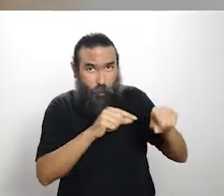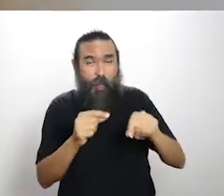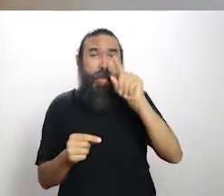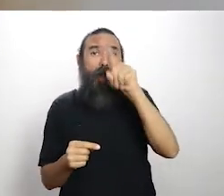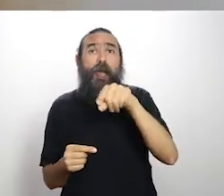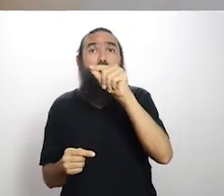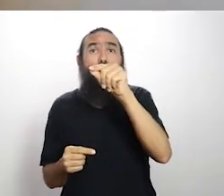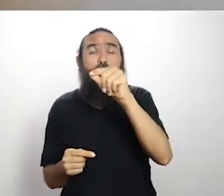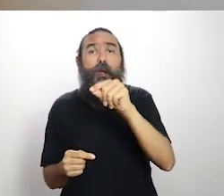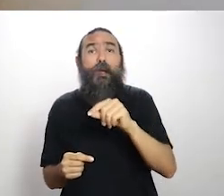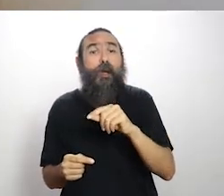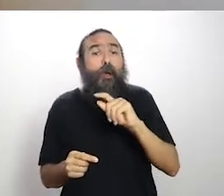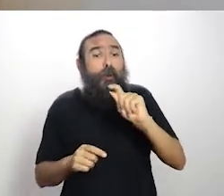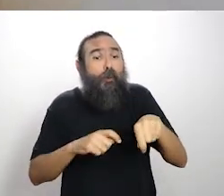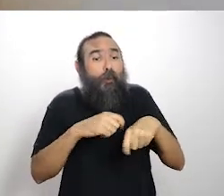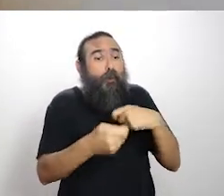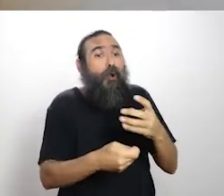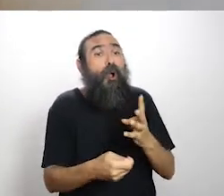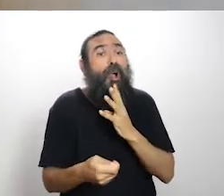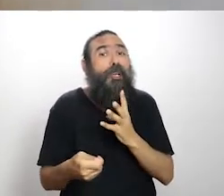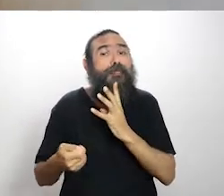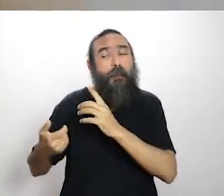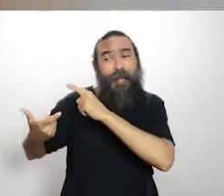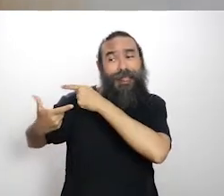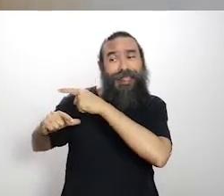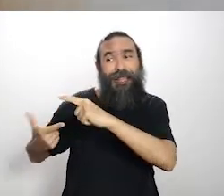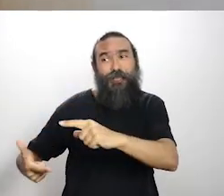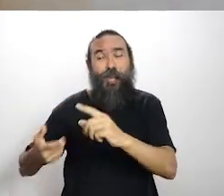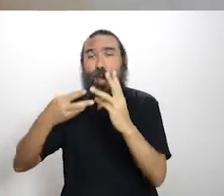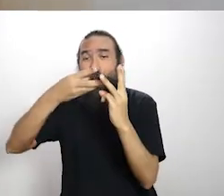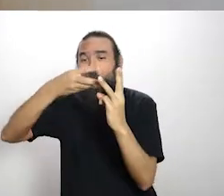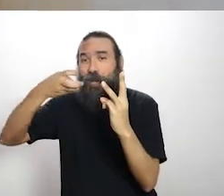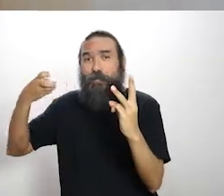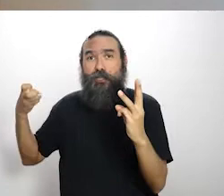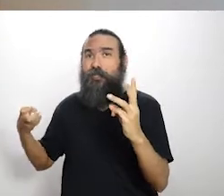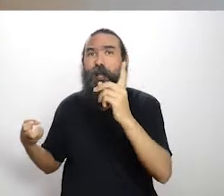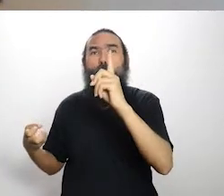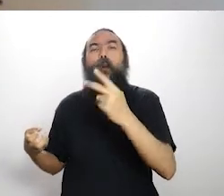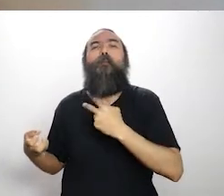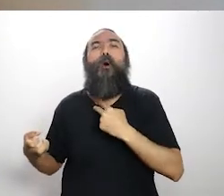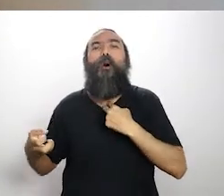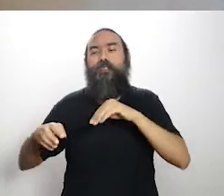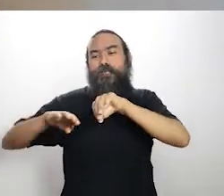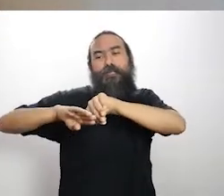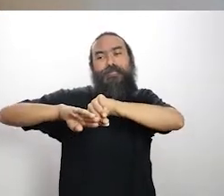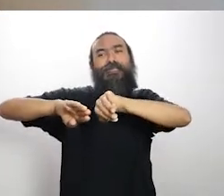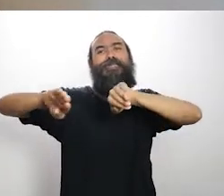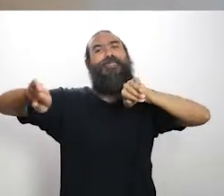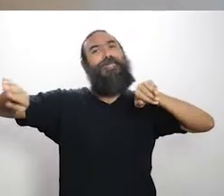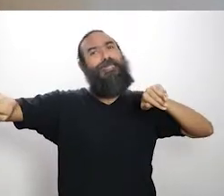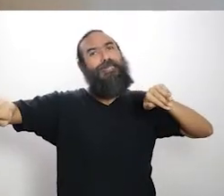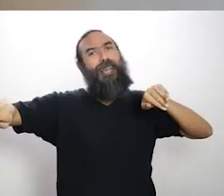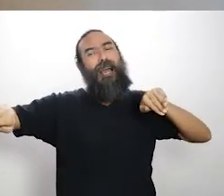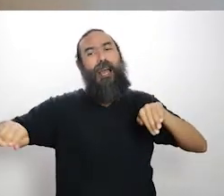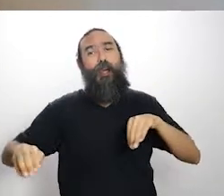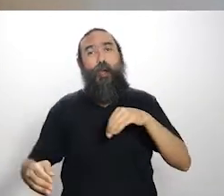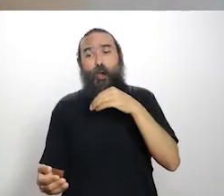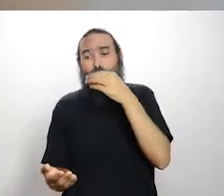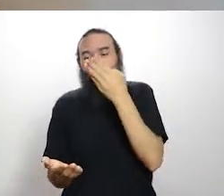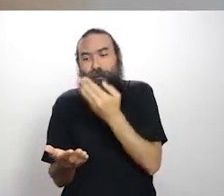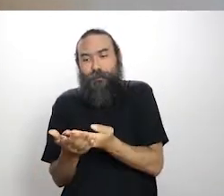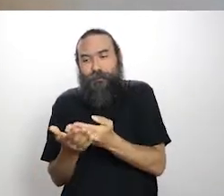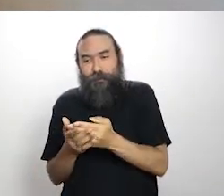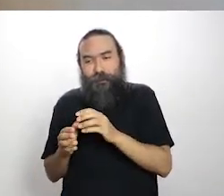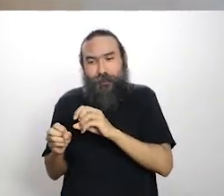por este currículo da educação indígena, que não deve se distanciar da educação institucionalizada,